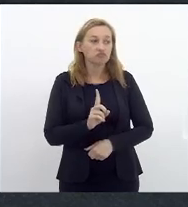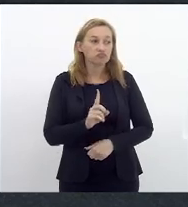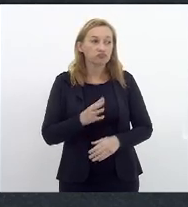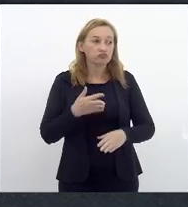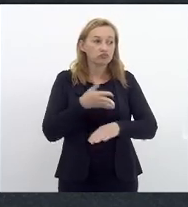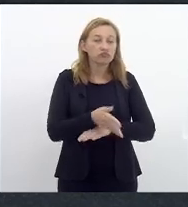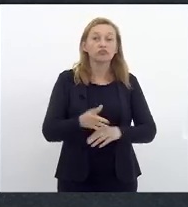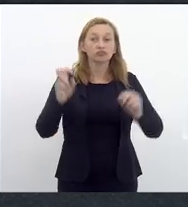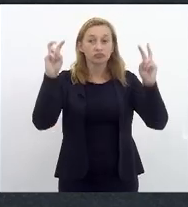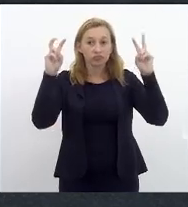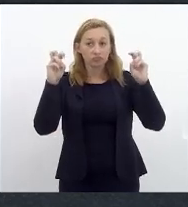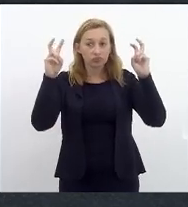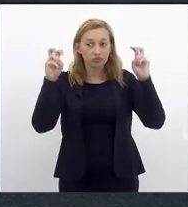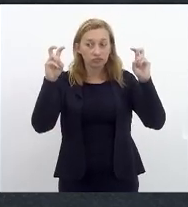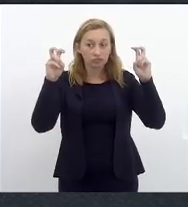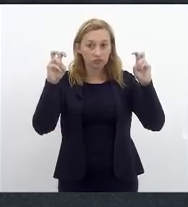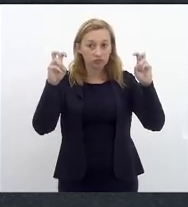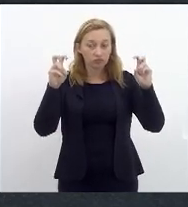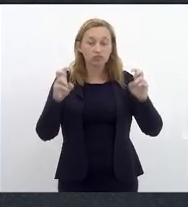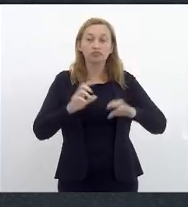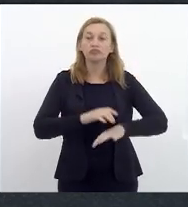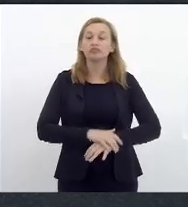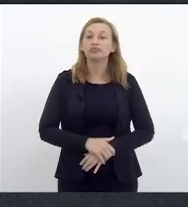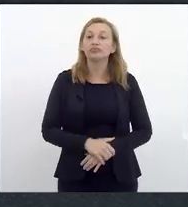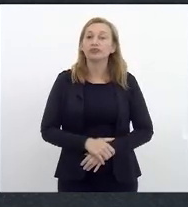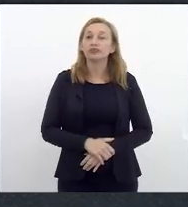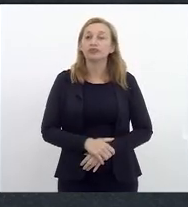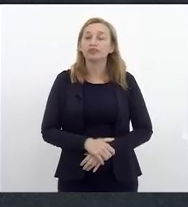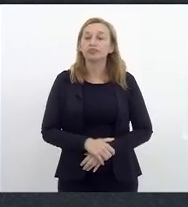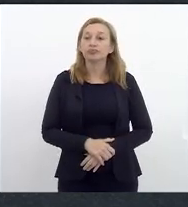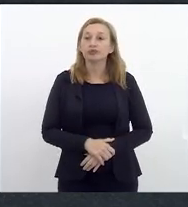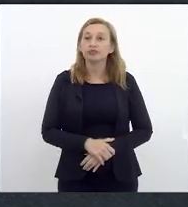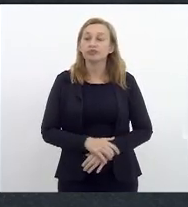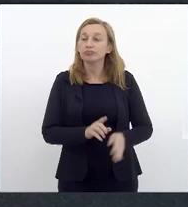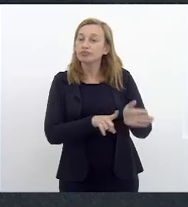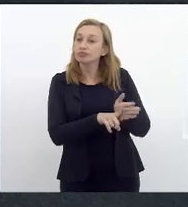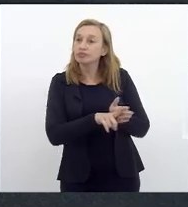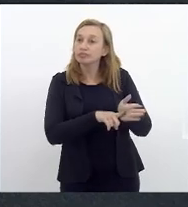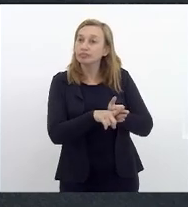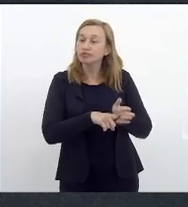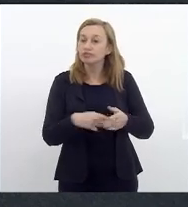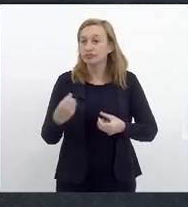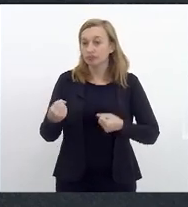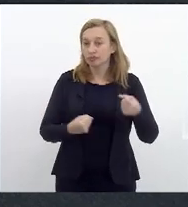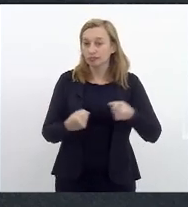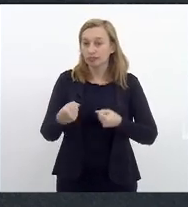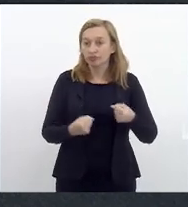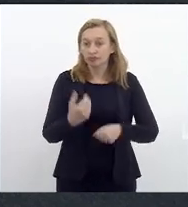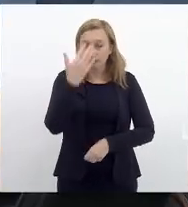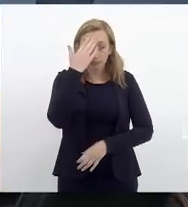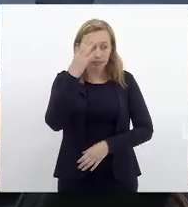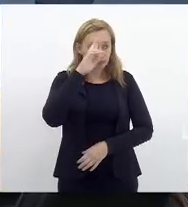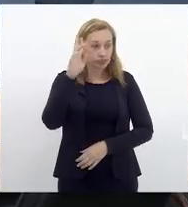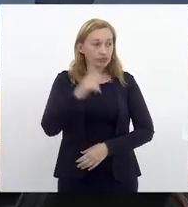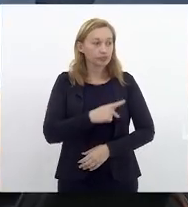nessas questões de normatização as inspeções veiculares. Muito obrigado, senhor